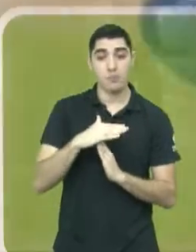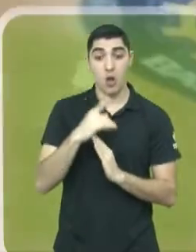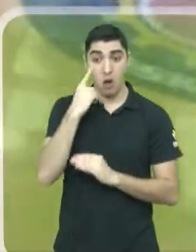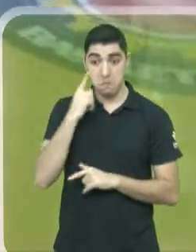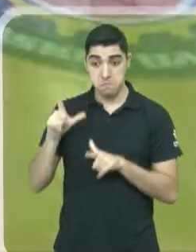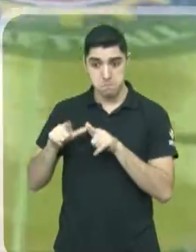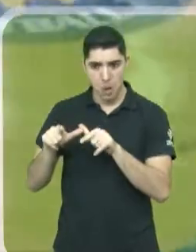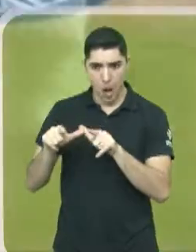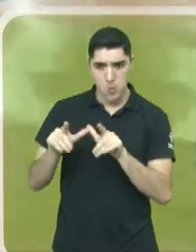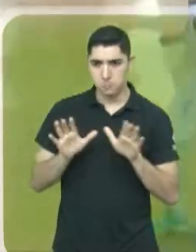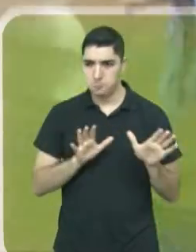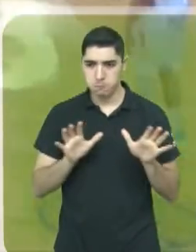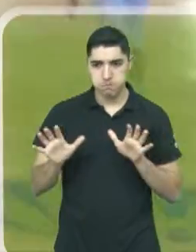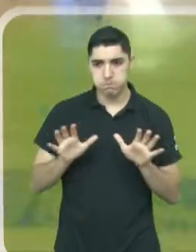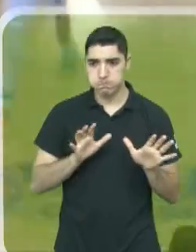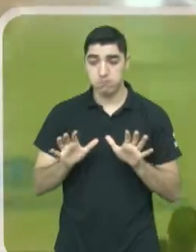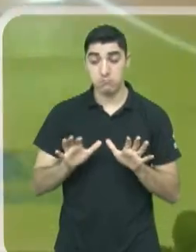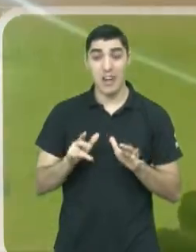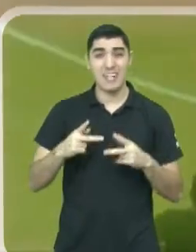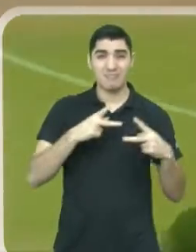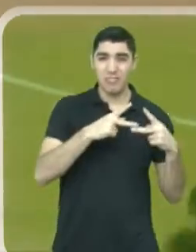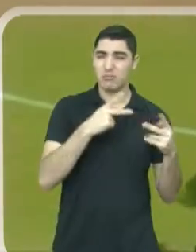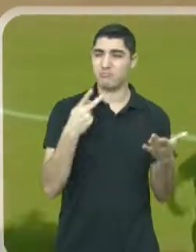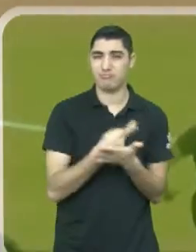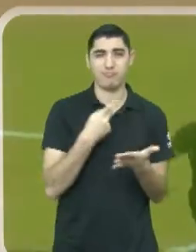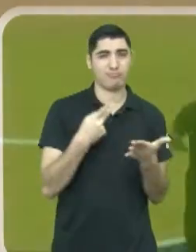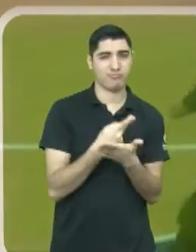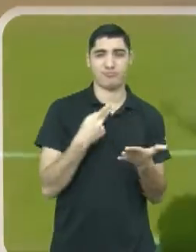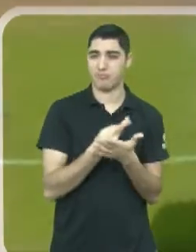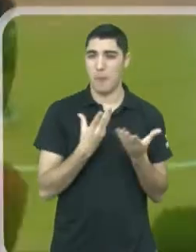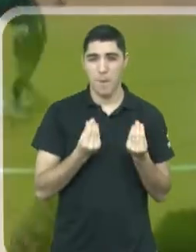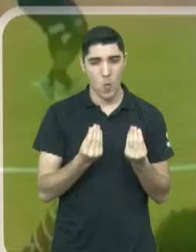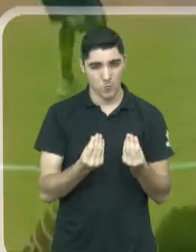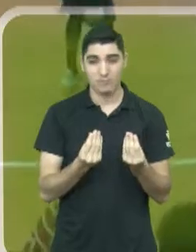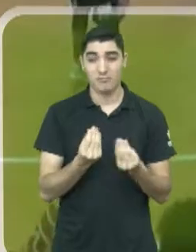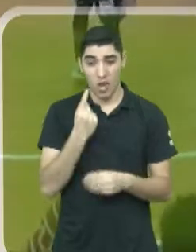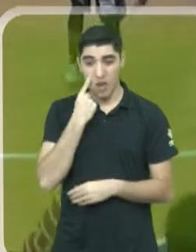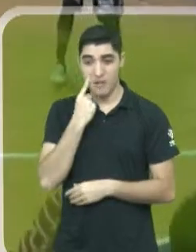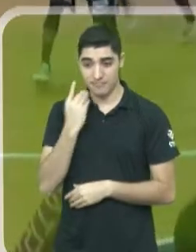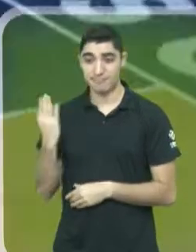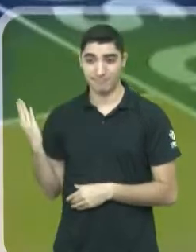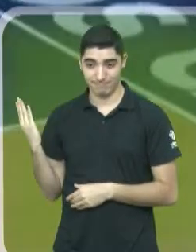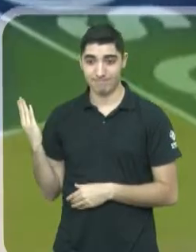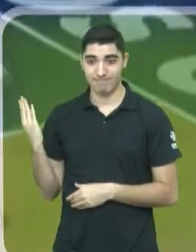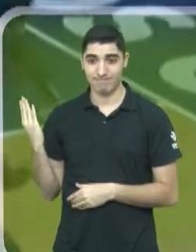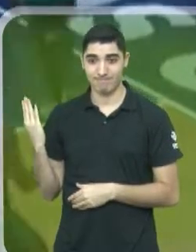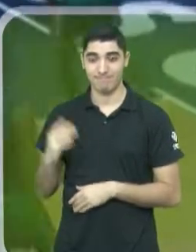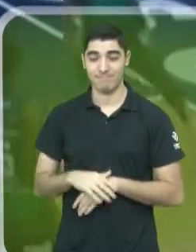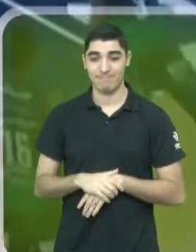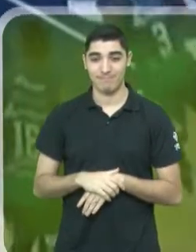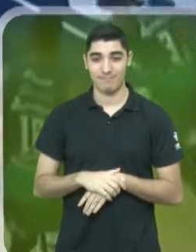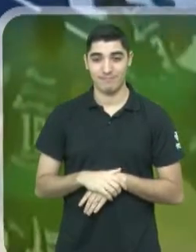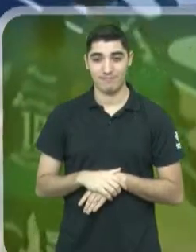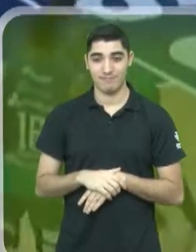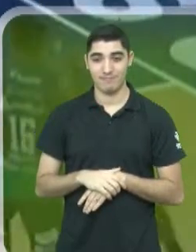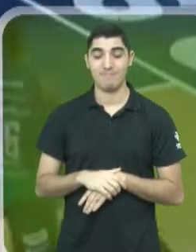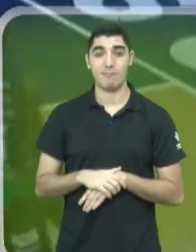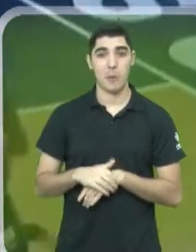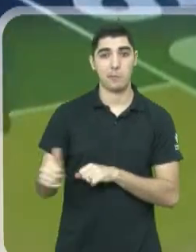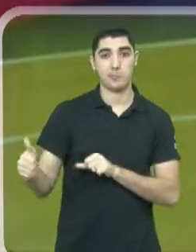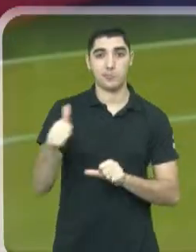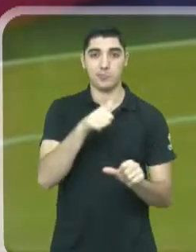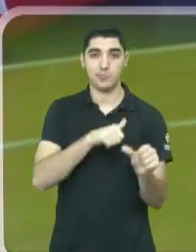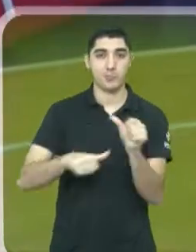na defesa e o São José errando muito o ataque. E nessa cesta de Bright, os bauruenses viraram o